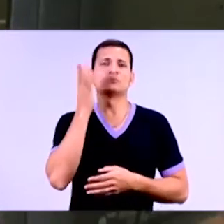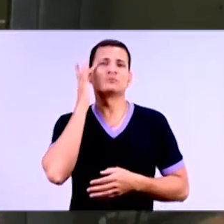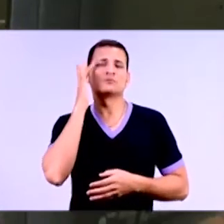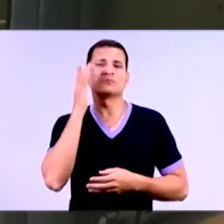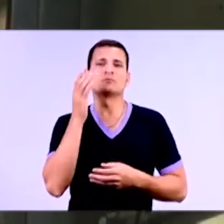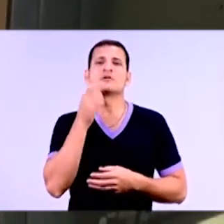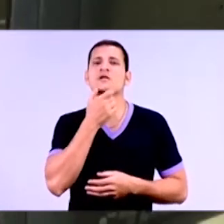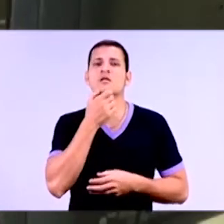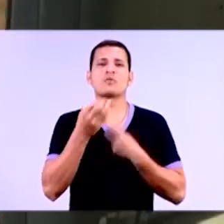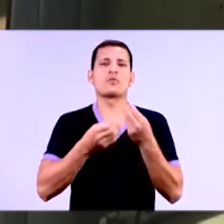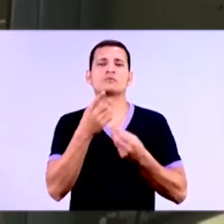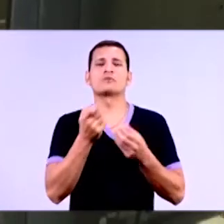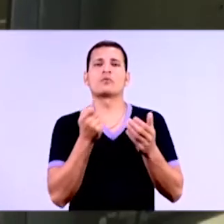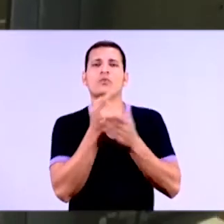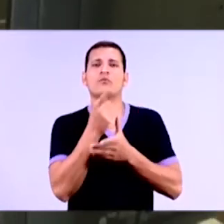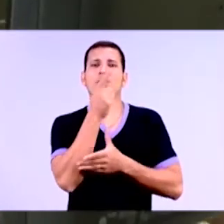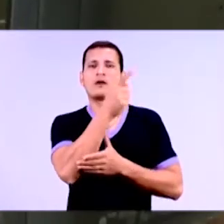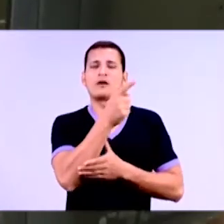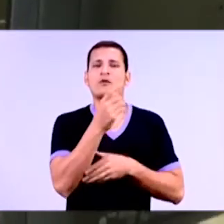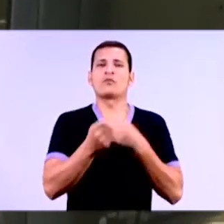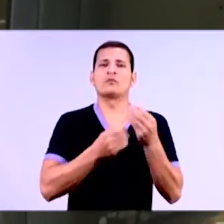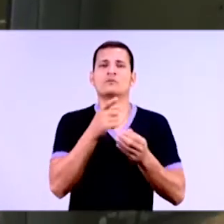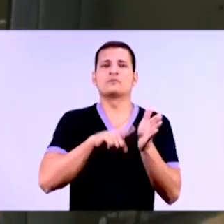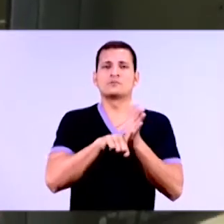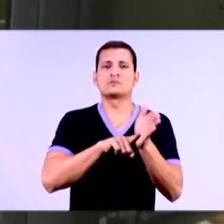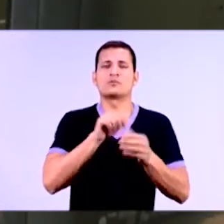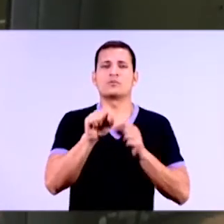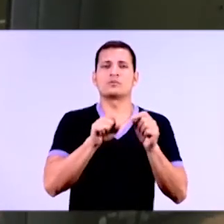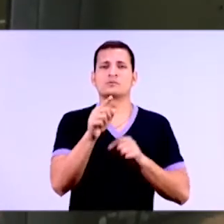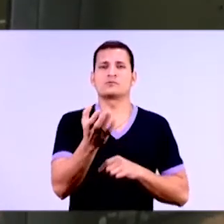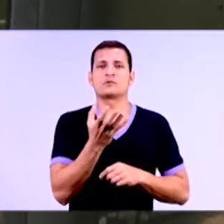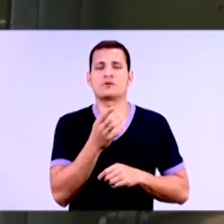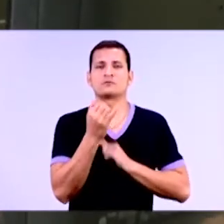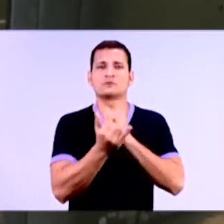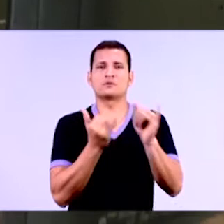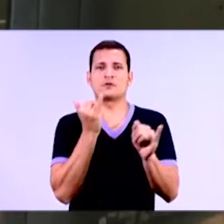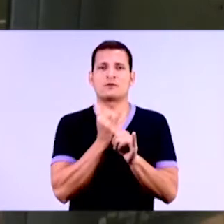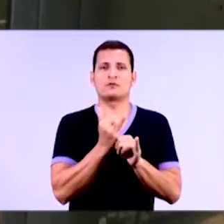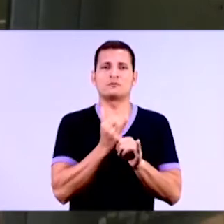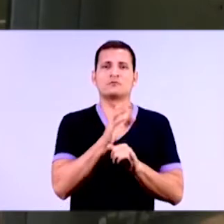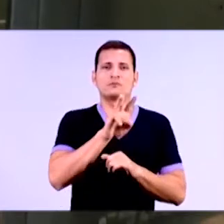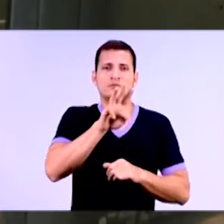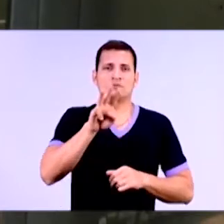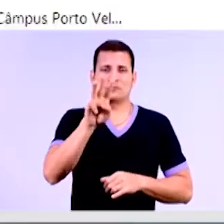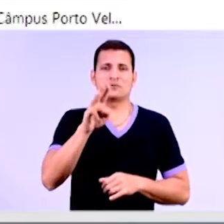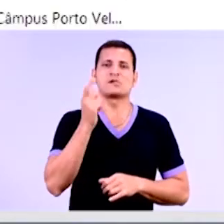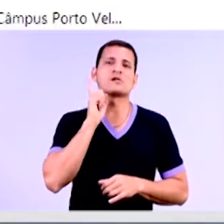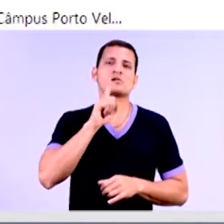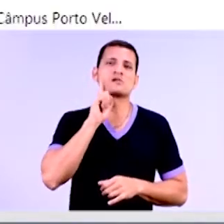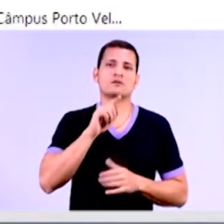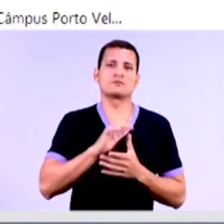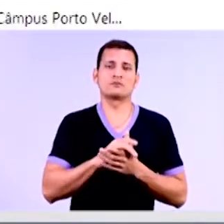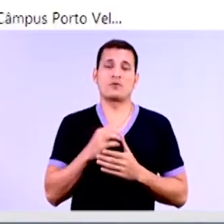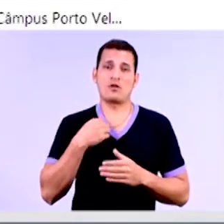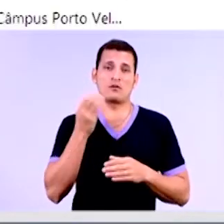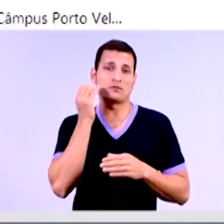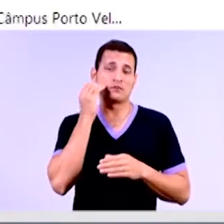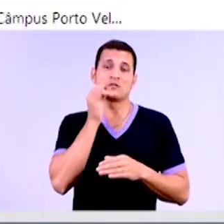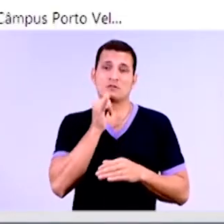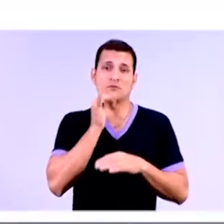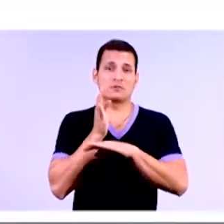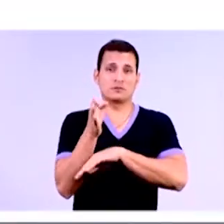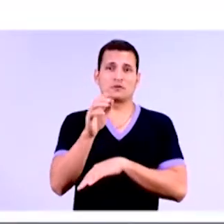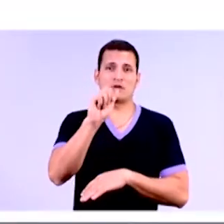fazer uma compra lá? Como é que você vai pesquisar o que você deseja num site americano? Vamos dar um exemplo aqui, né? Eu vou acessar aqui a